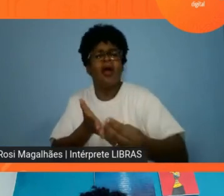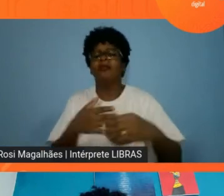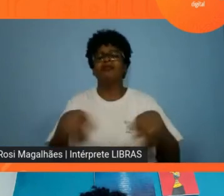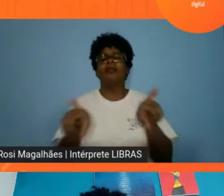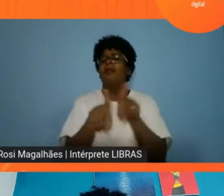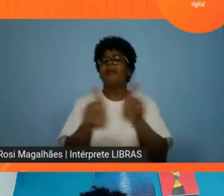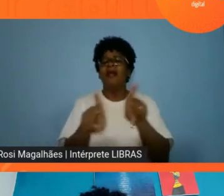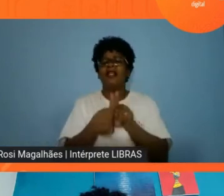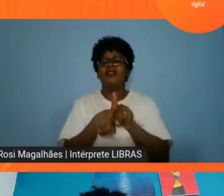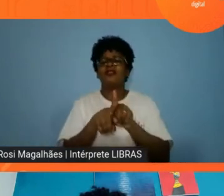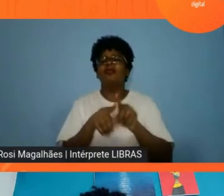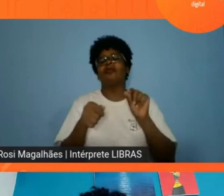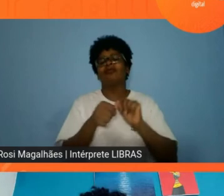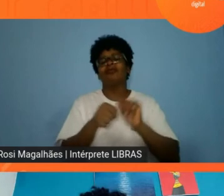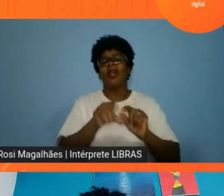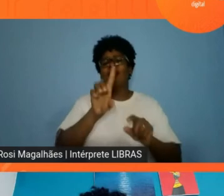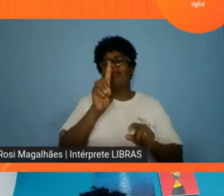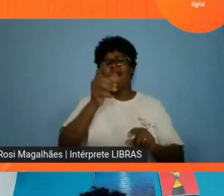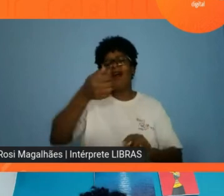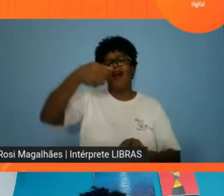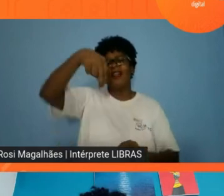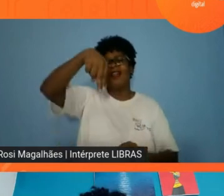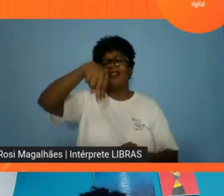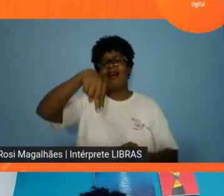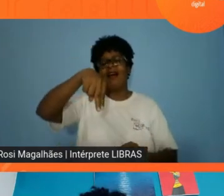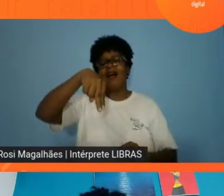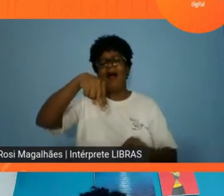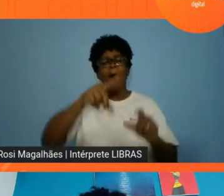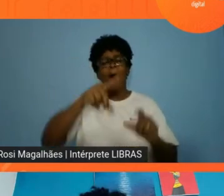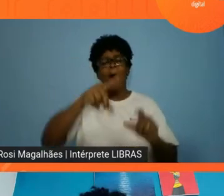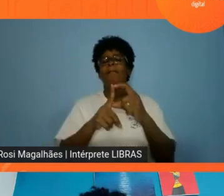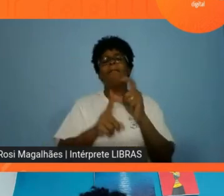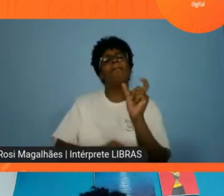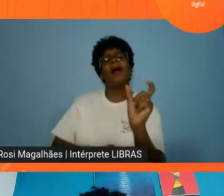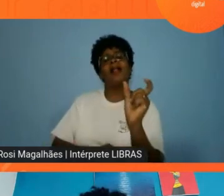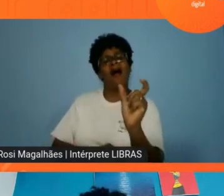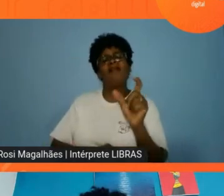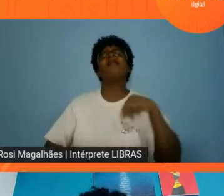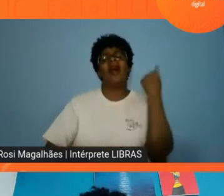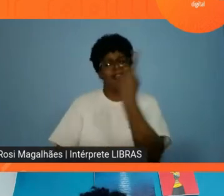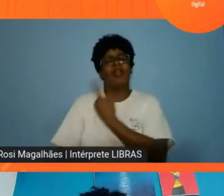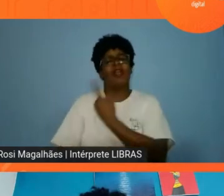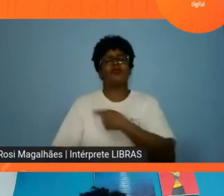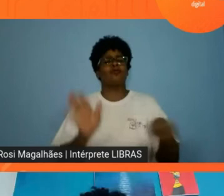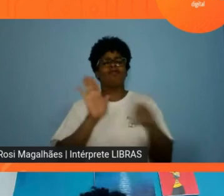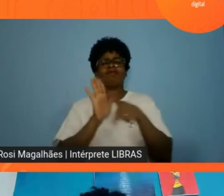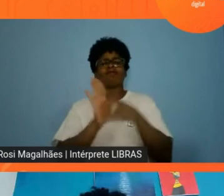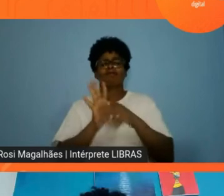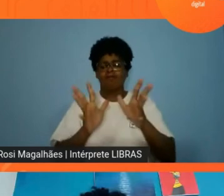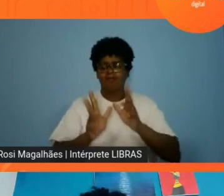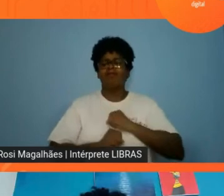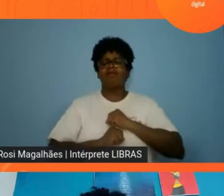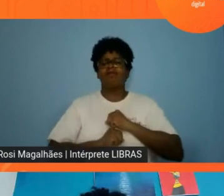DNA ancestral a palavra falada, a palavra ritmada. Isso é nosso, né? É a maneira como as nossas culturas